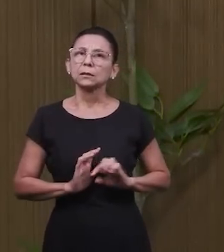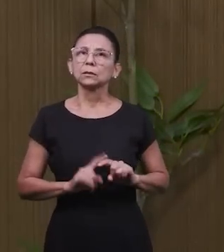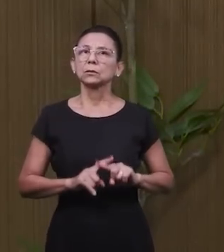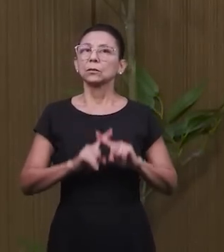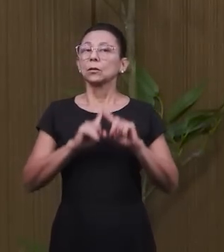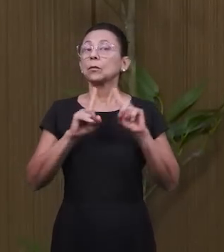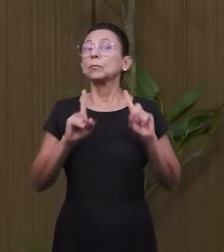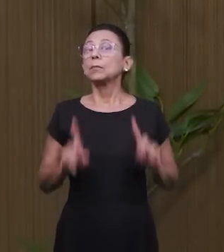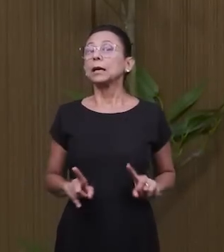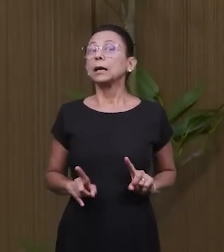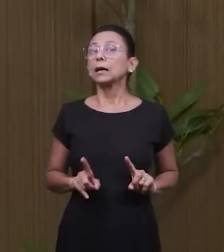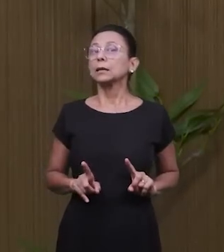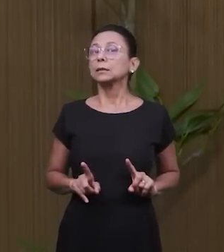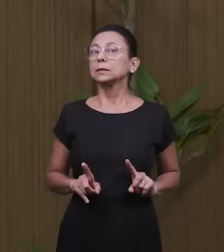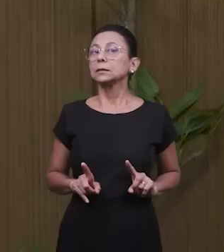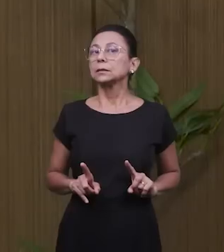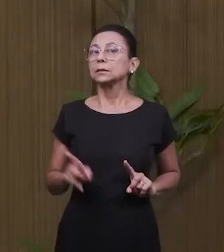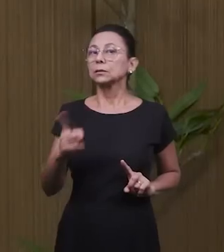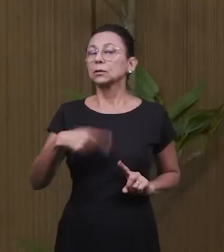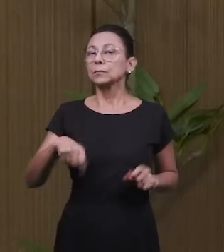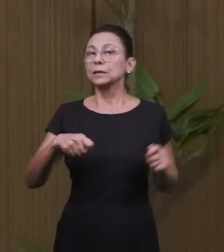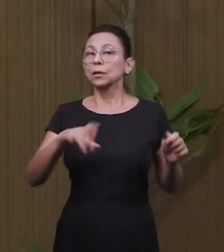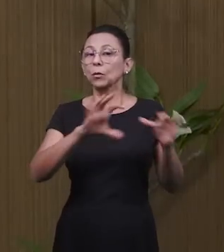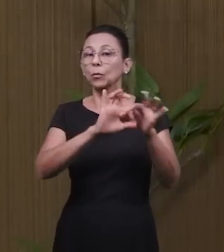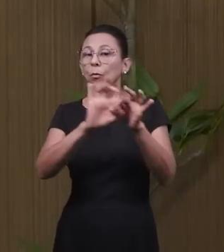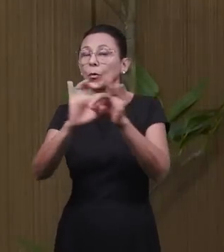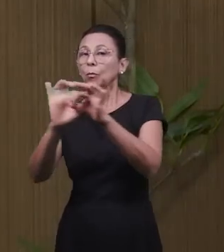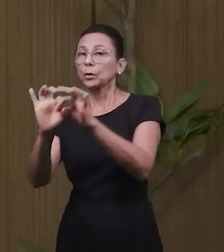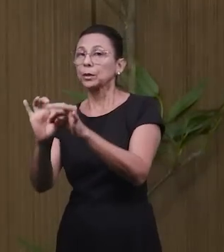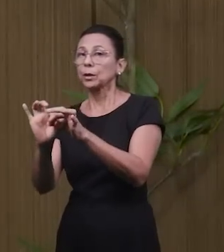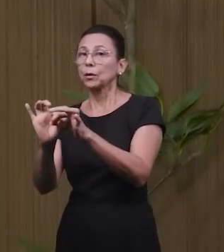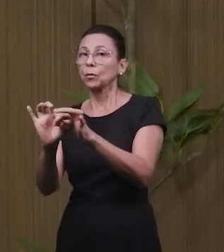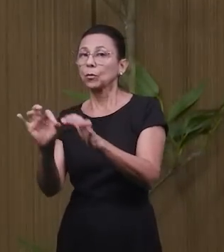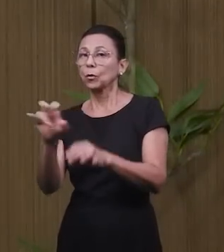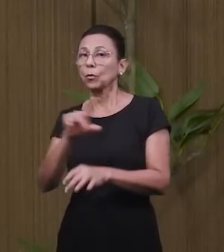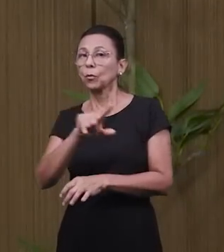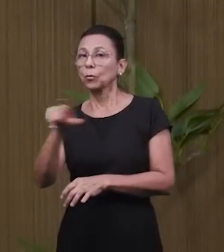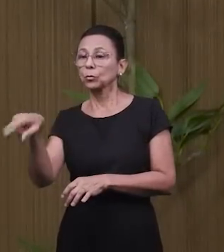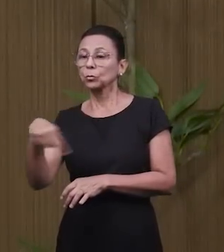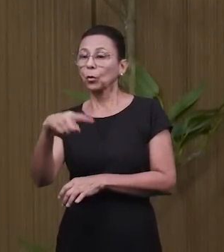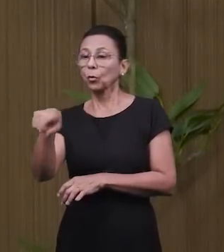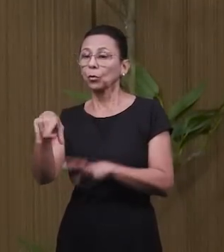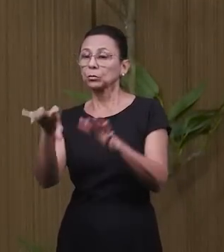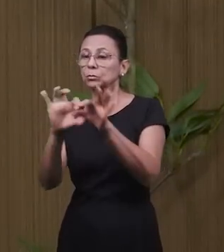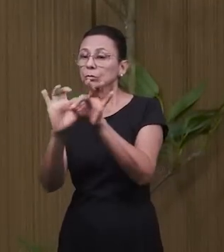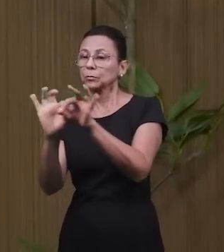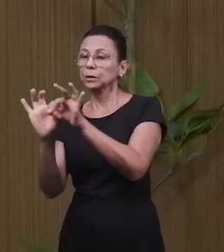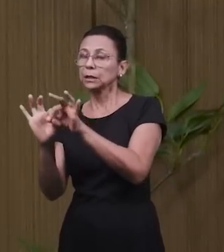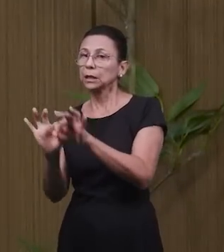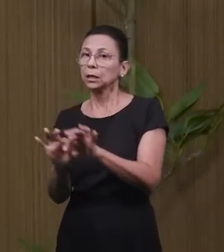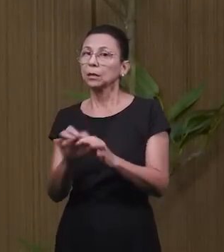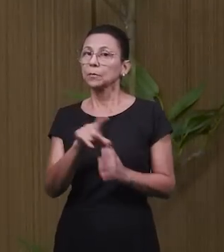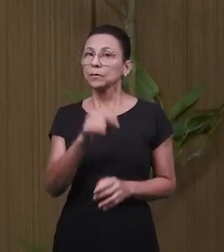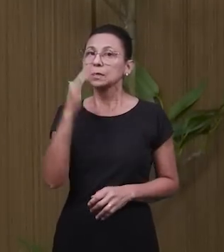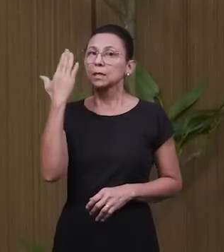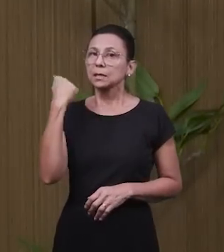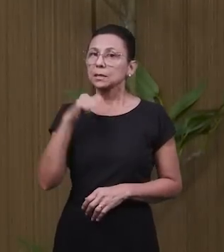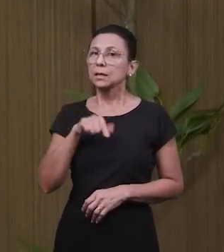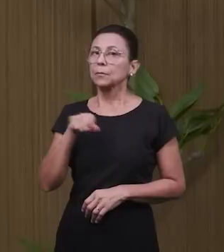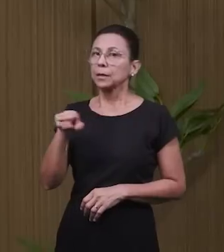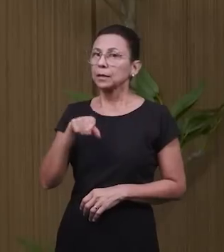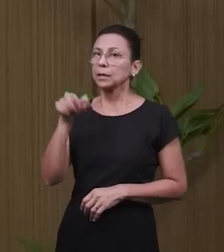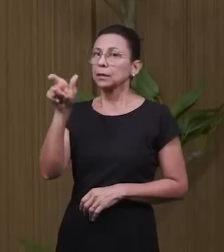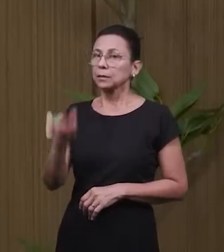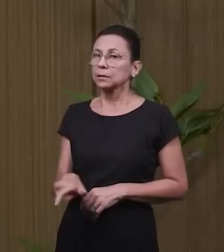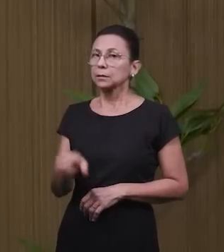de você de ter comunhão com os irmãos. Você precisa ir na igreja saber da luta do seu irmão, chorar junto